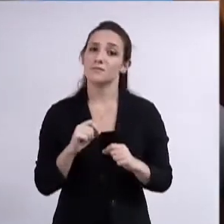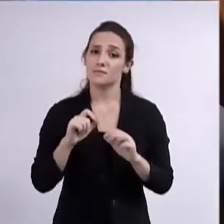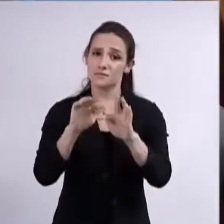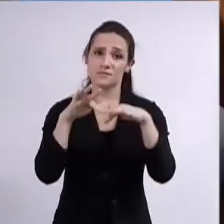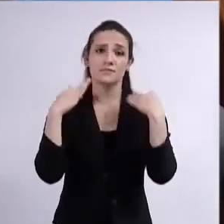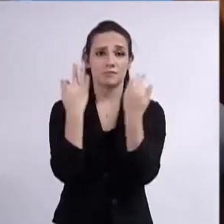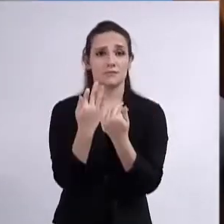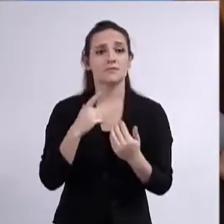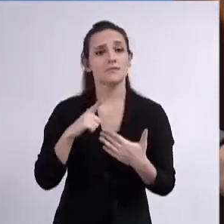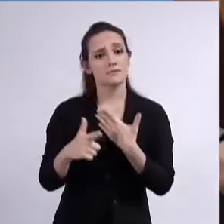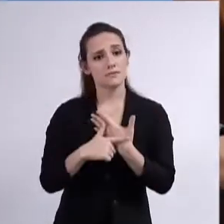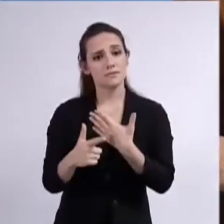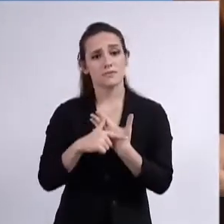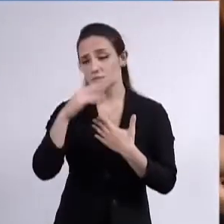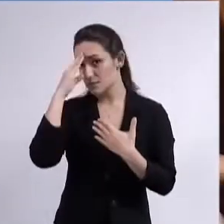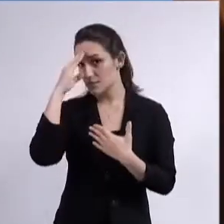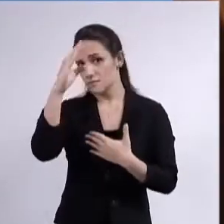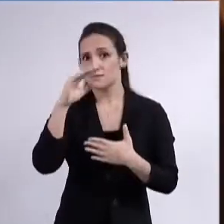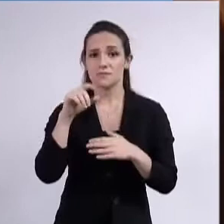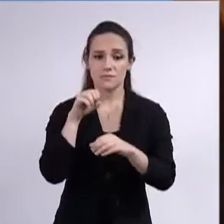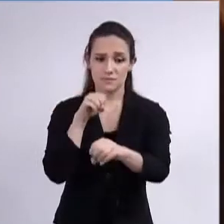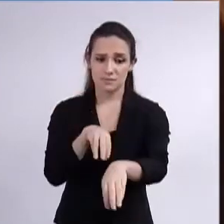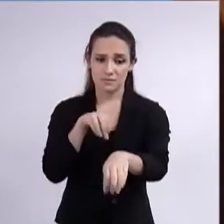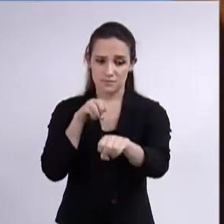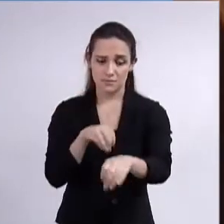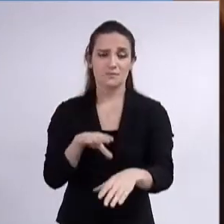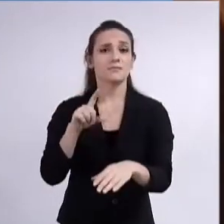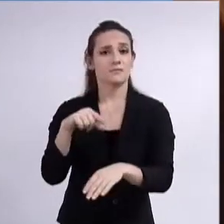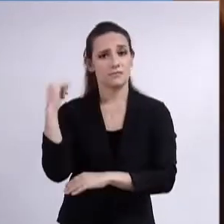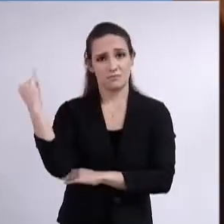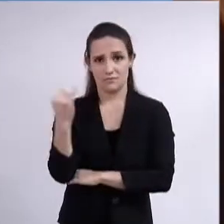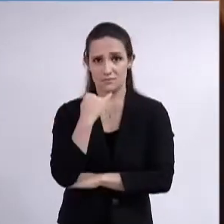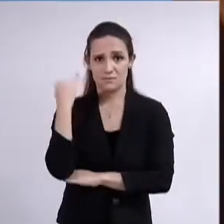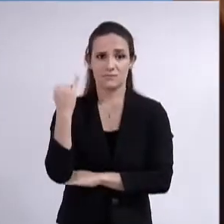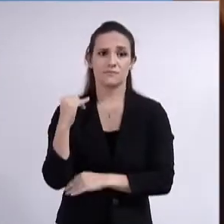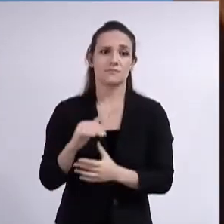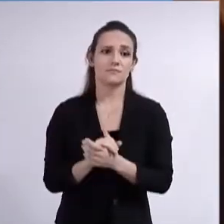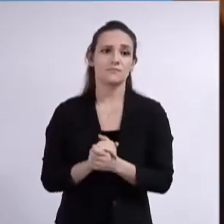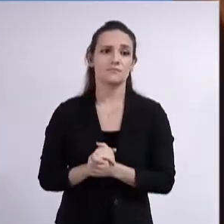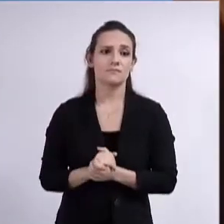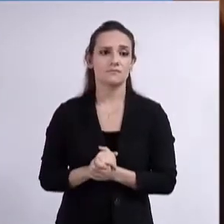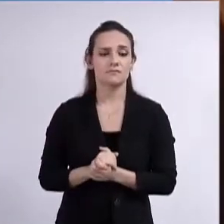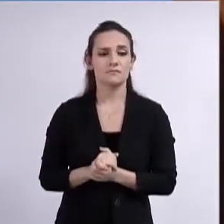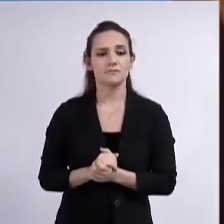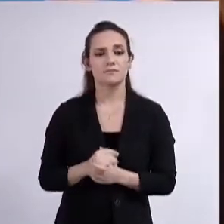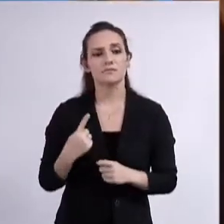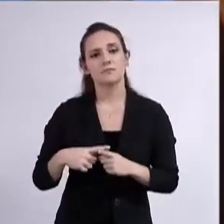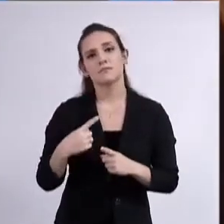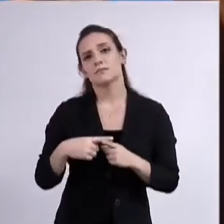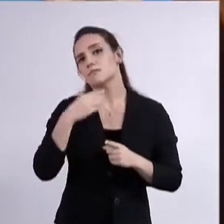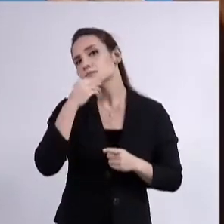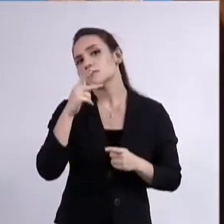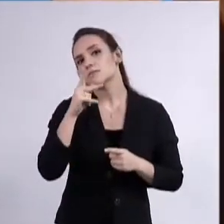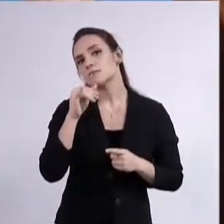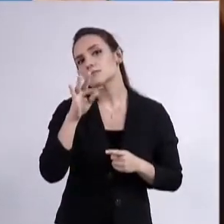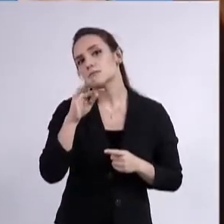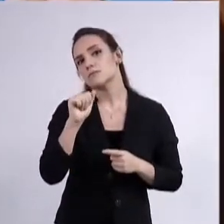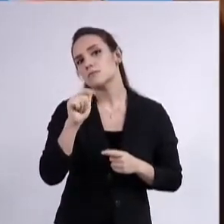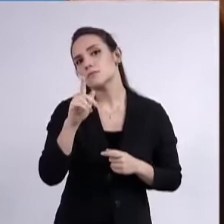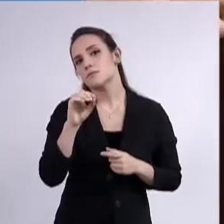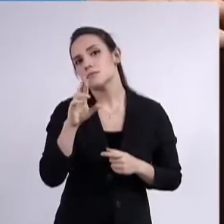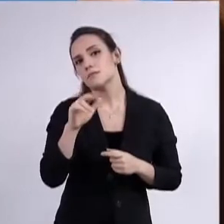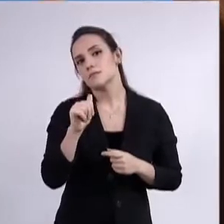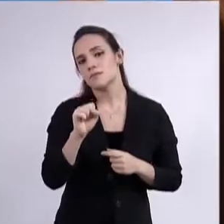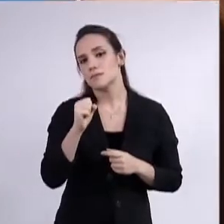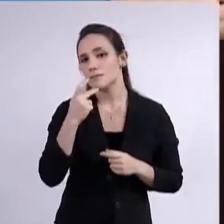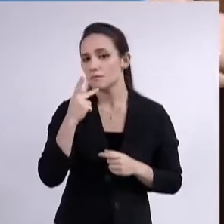família tem um papel fundamental, a educação também, como dizia Pitágoras, né? Antes de Cristo,